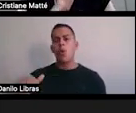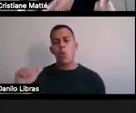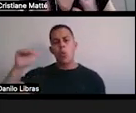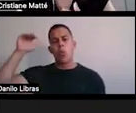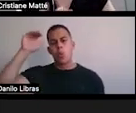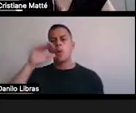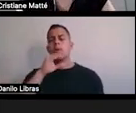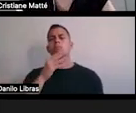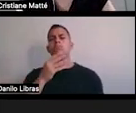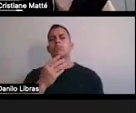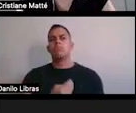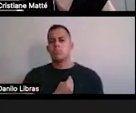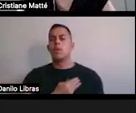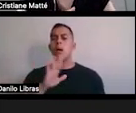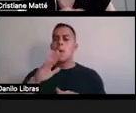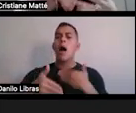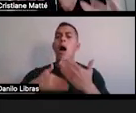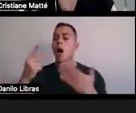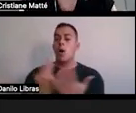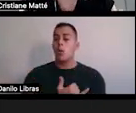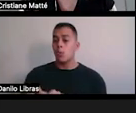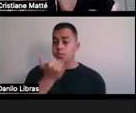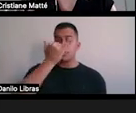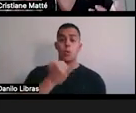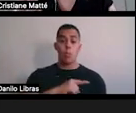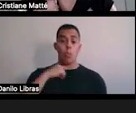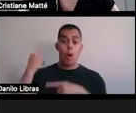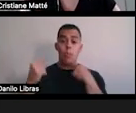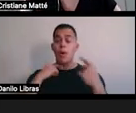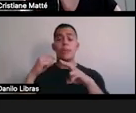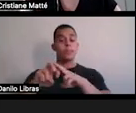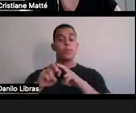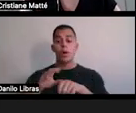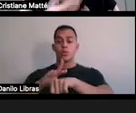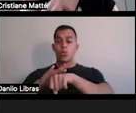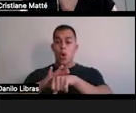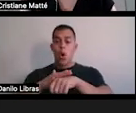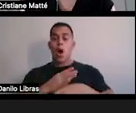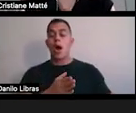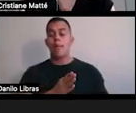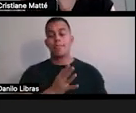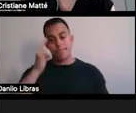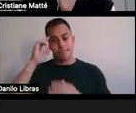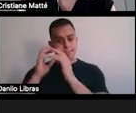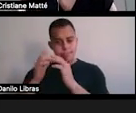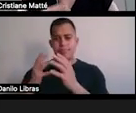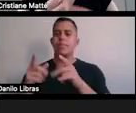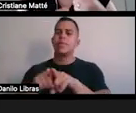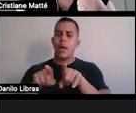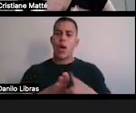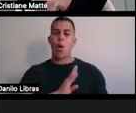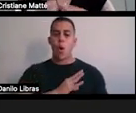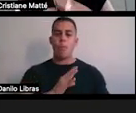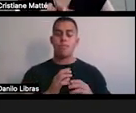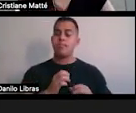sobreviveram, hoje estão sofrendo as consequências e morrendo por doenças cardiovasculares e cerebrovasculares também. E